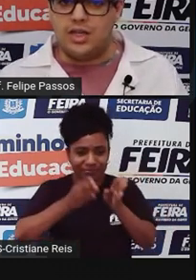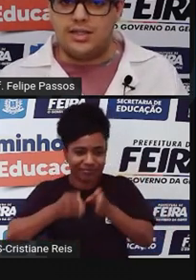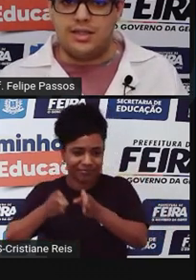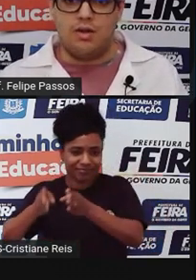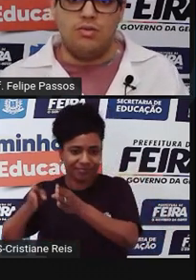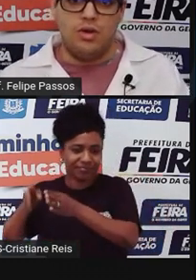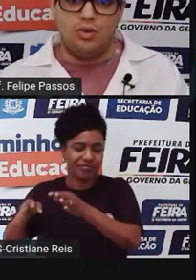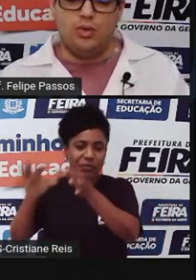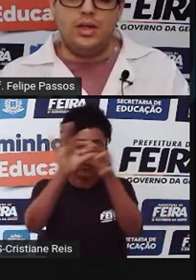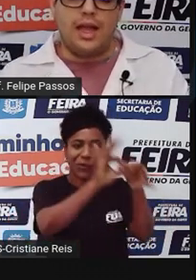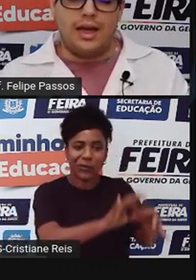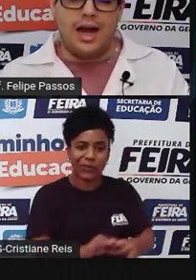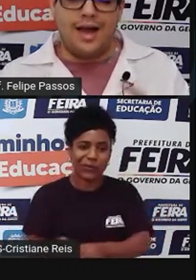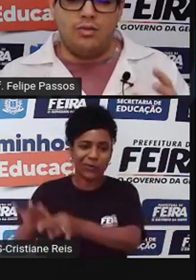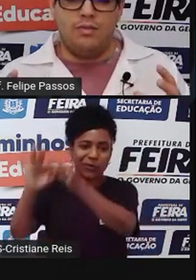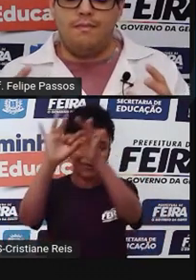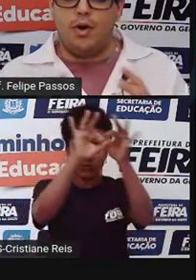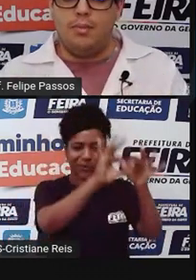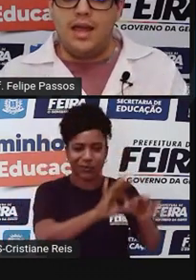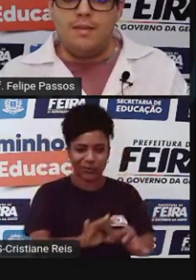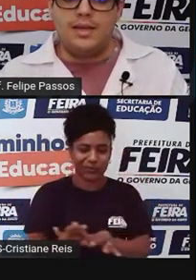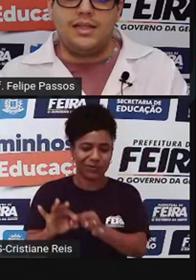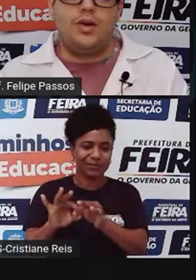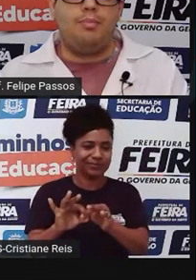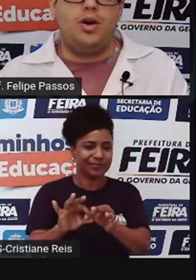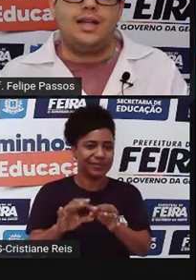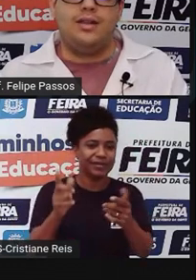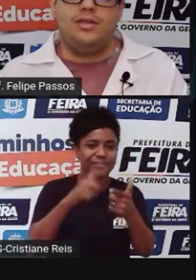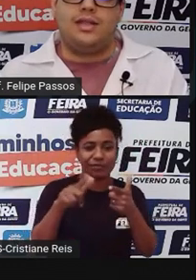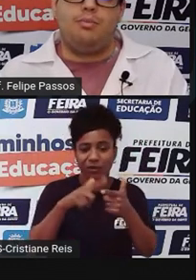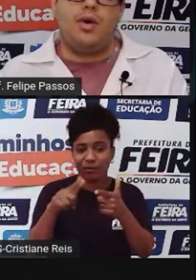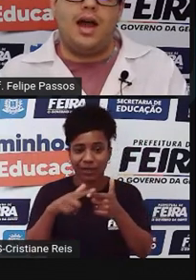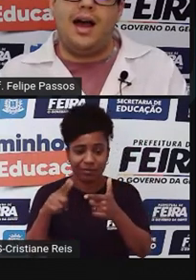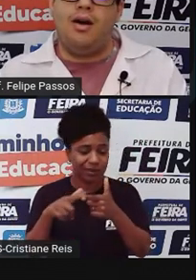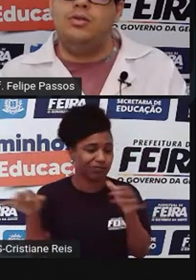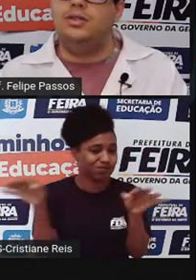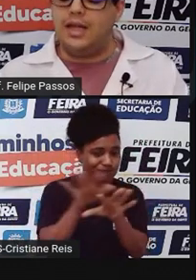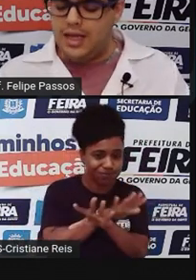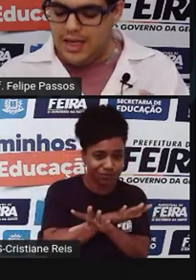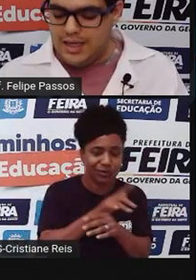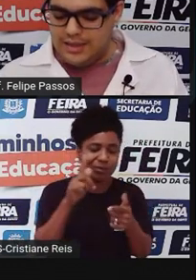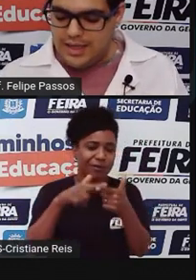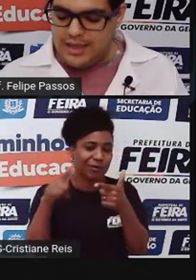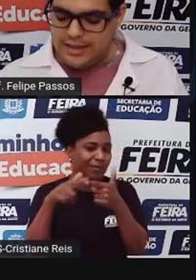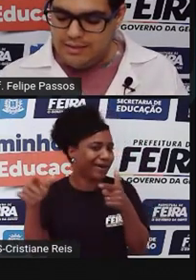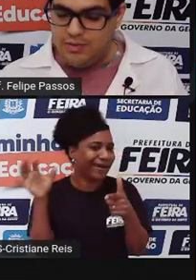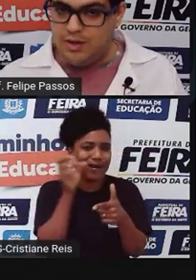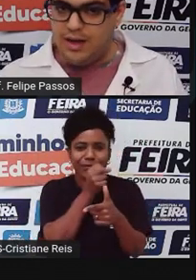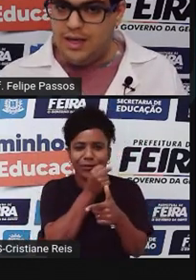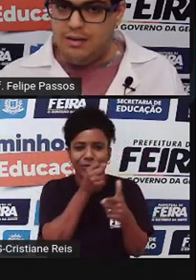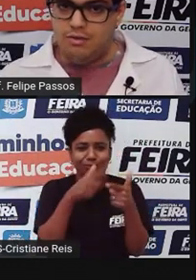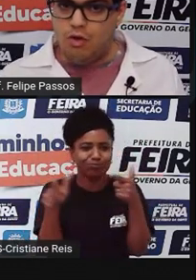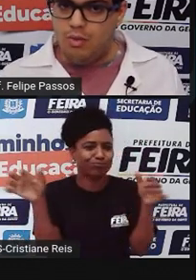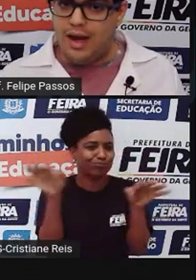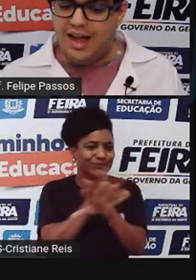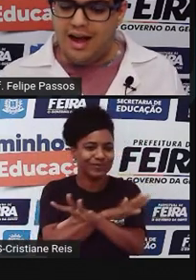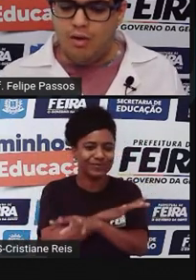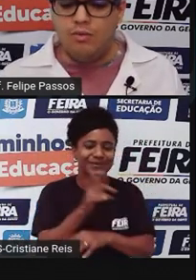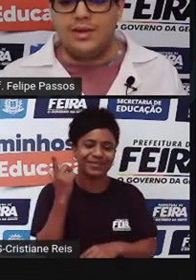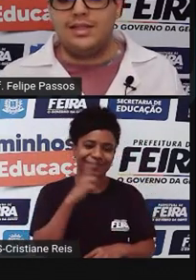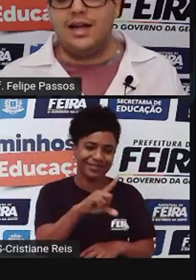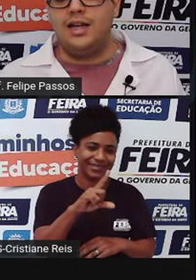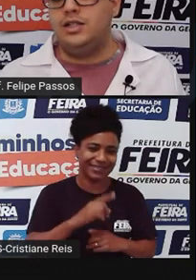tornarem inteligente então tudo integrado problema sendo reportados em tempo real né fez viram aí